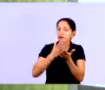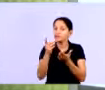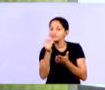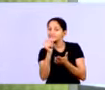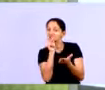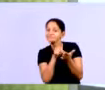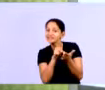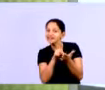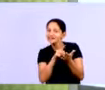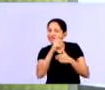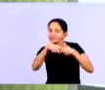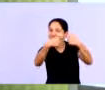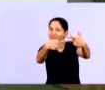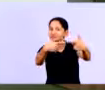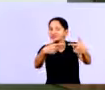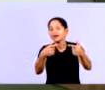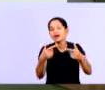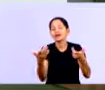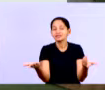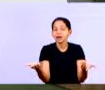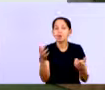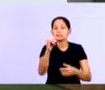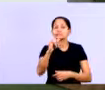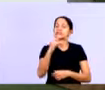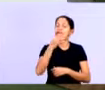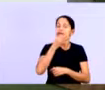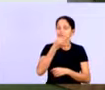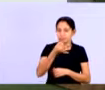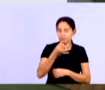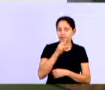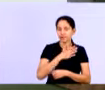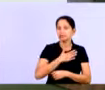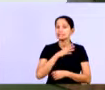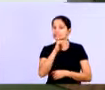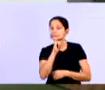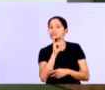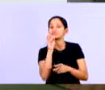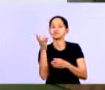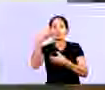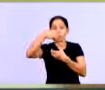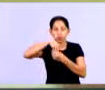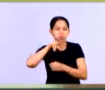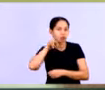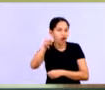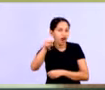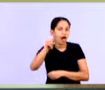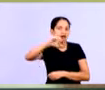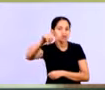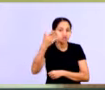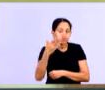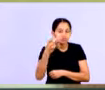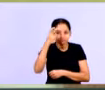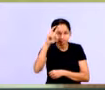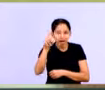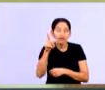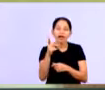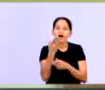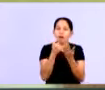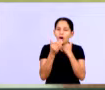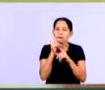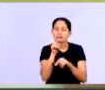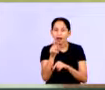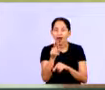novamente. Ótimo, professor. Então, por exemplo, se a gente investiu 100 mil na nossa temaqueria e depois o retorno é 10 mil por mês, vai